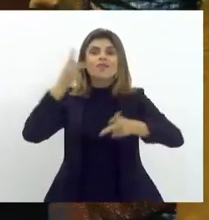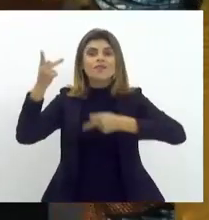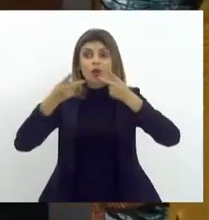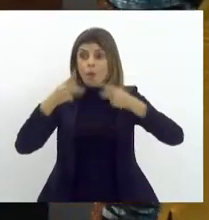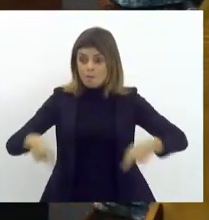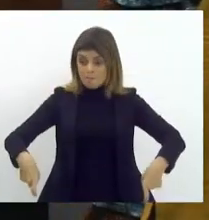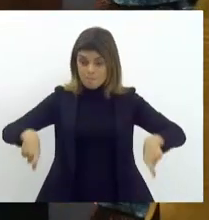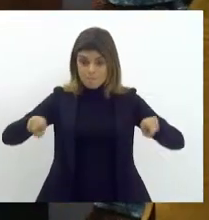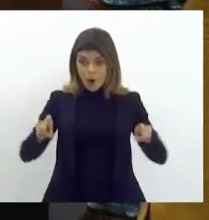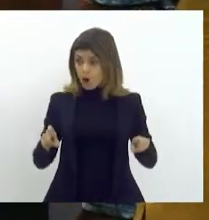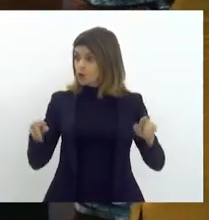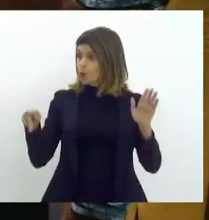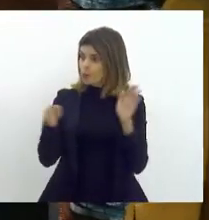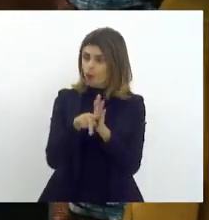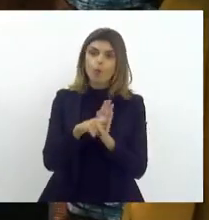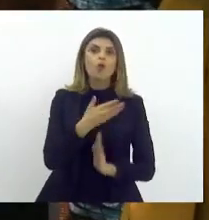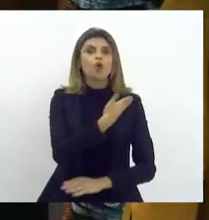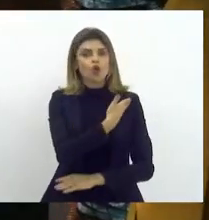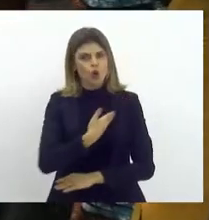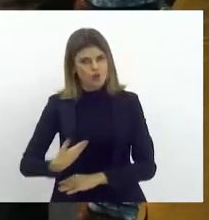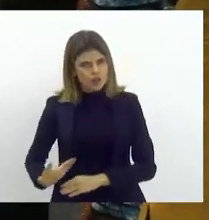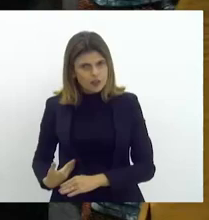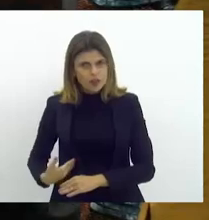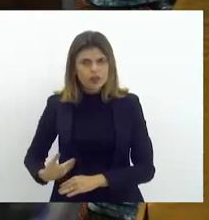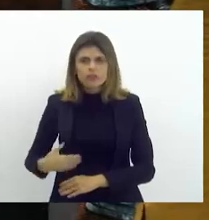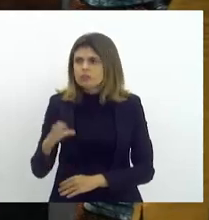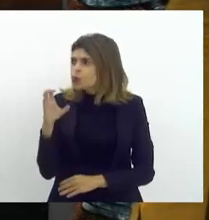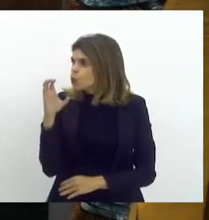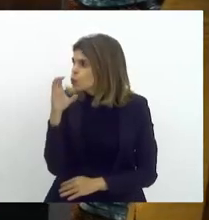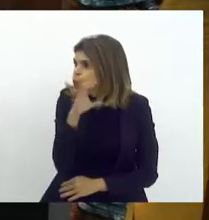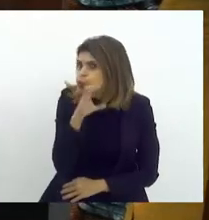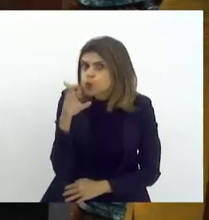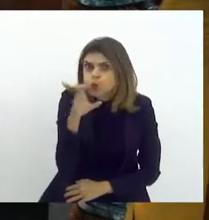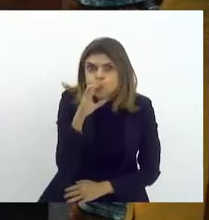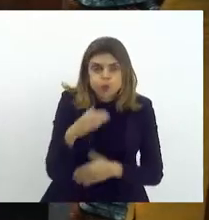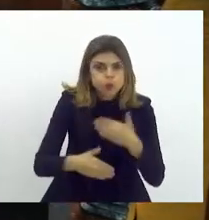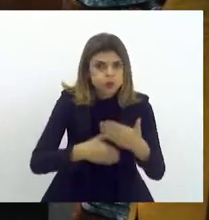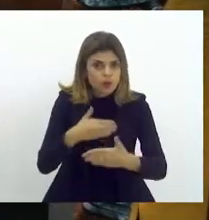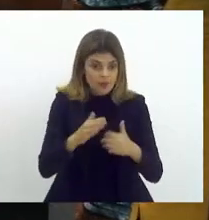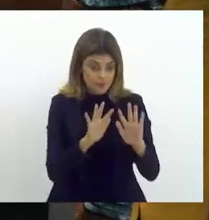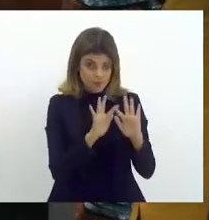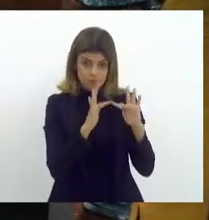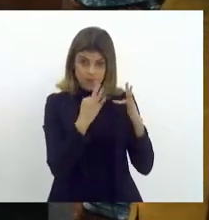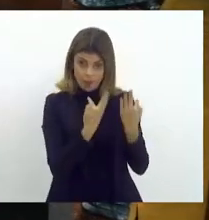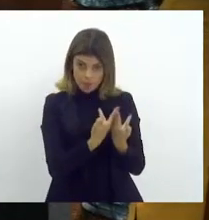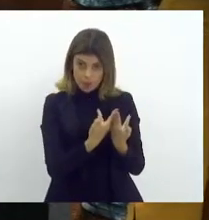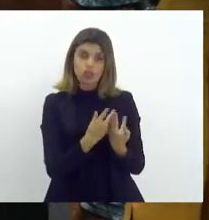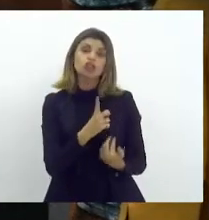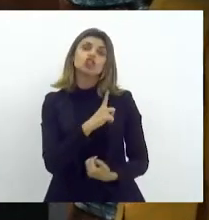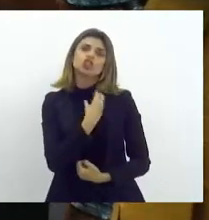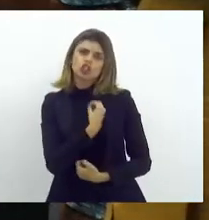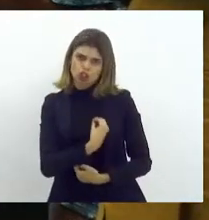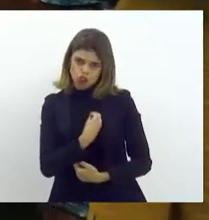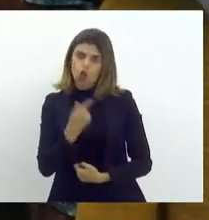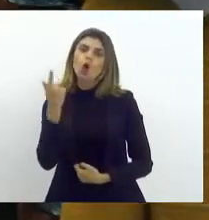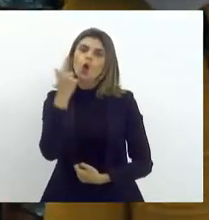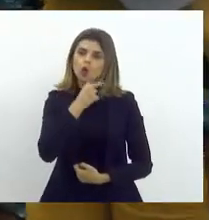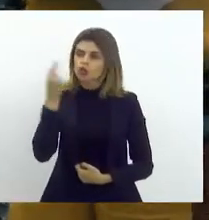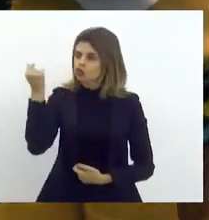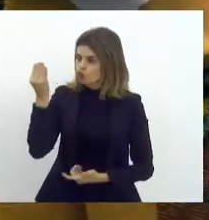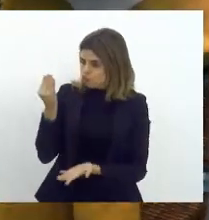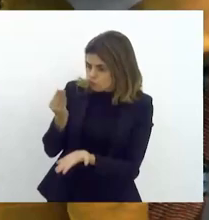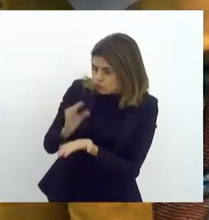posse do próprio governador de uma maneira tão repentina as famílias que contavam e recebeu o recurso